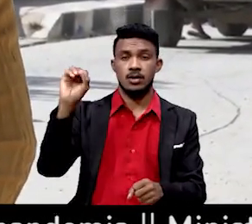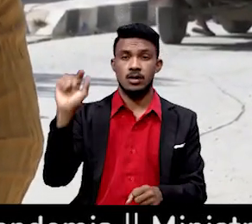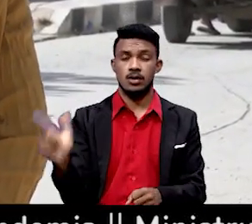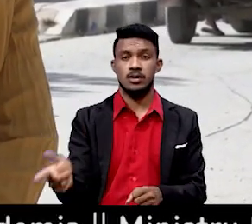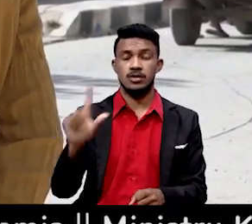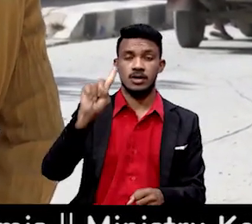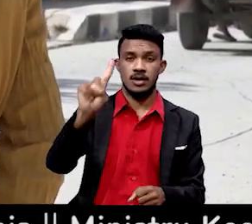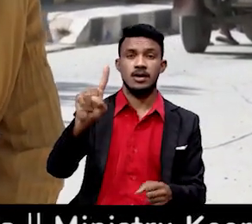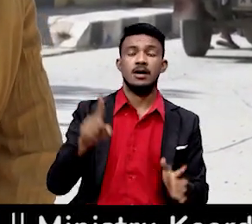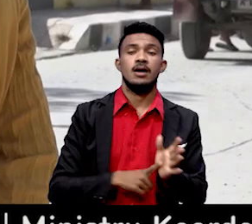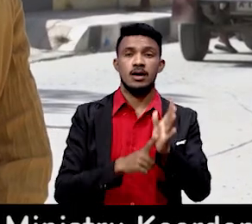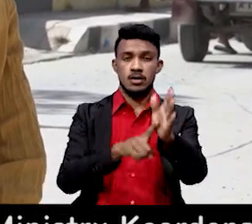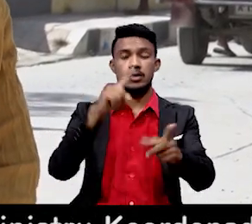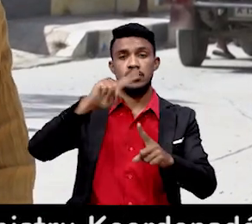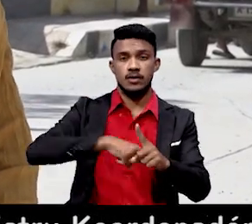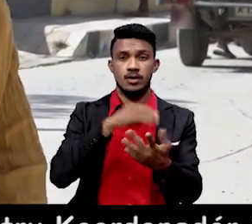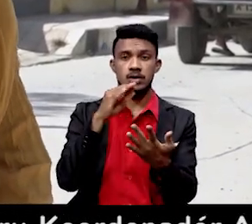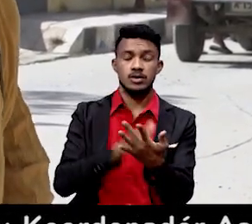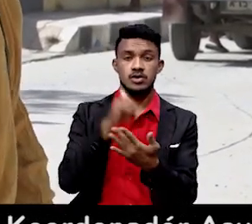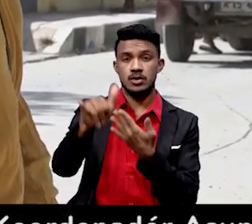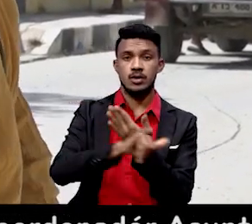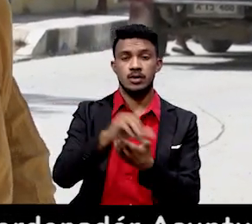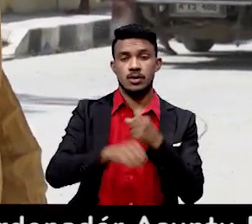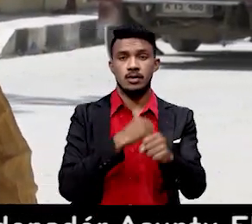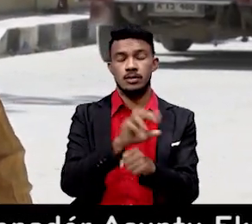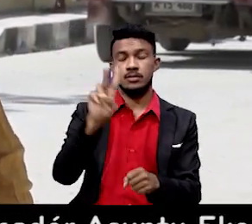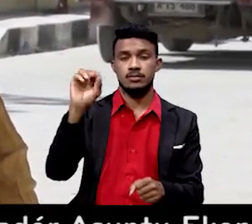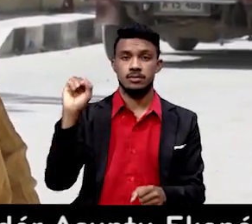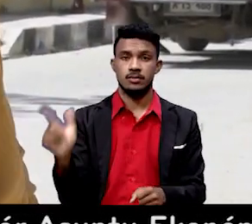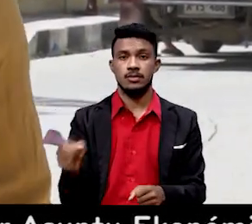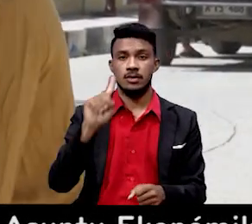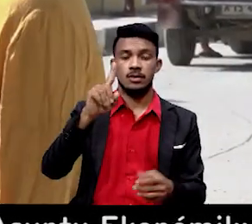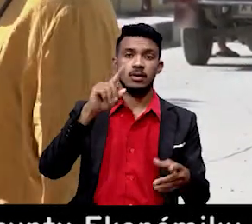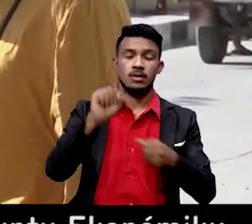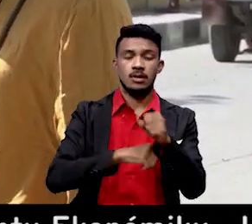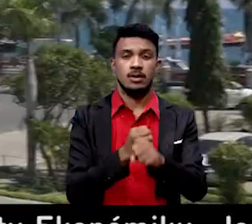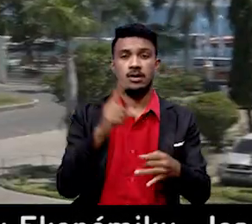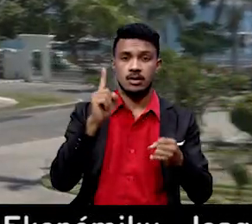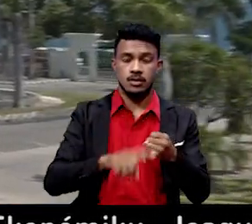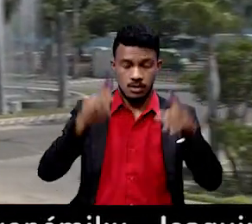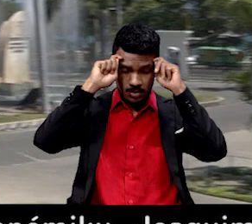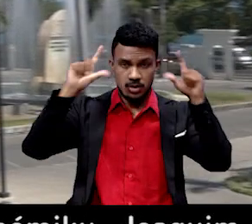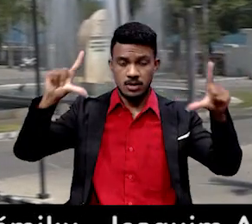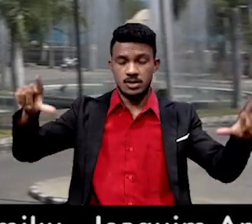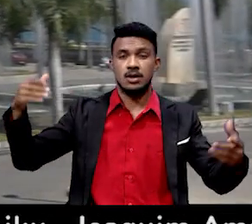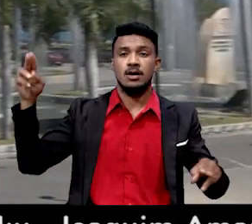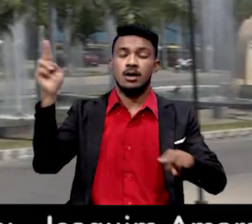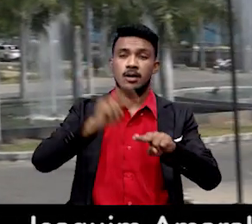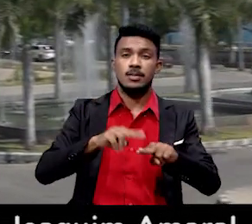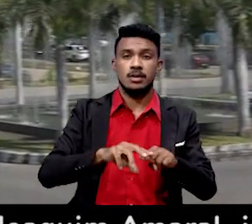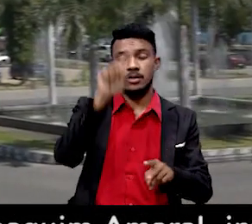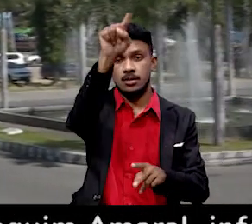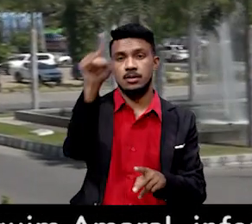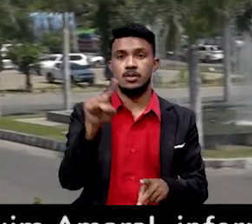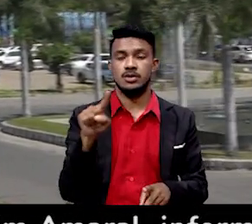hatudu e a junho rihun ruaru anulo resenhida durante tina ngide ikusne inflação em Timor-Leste aumenta 1% tolo ponto